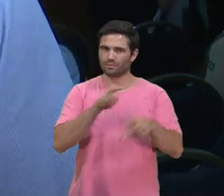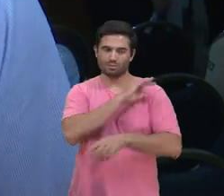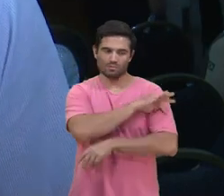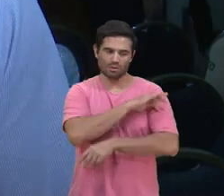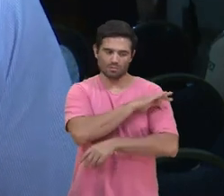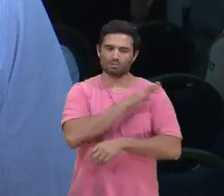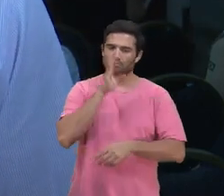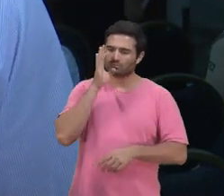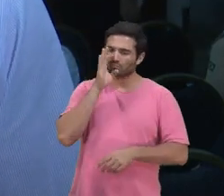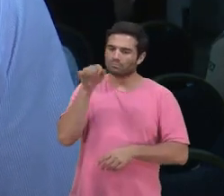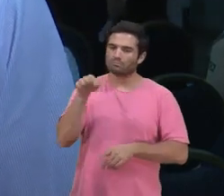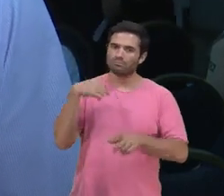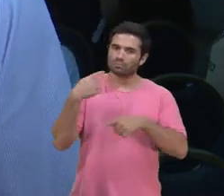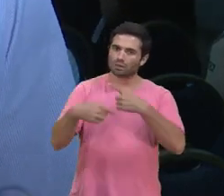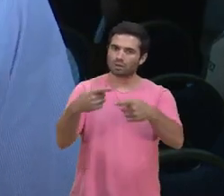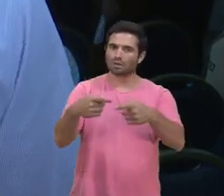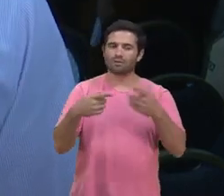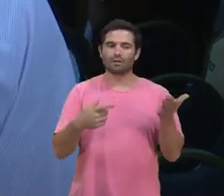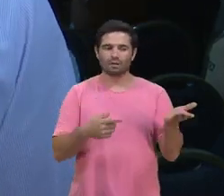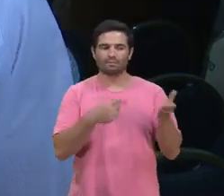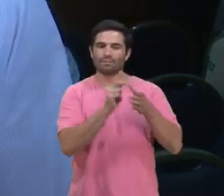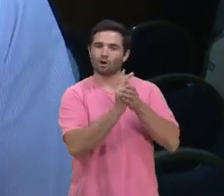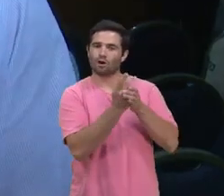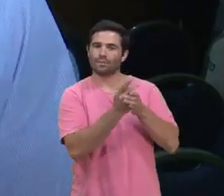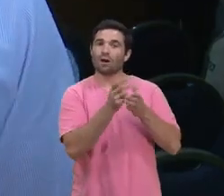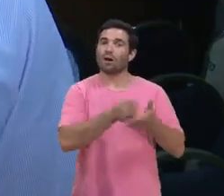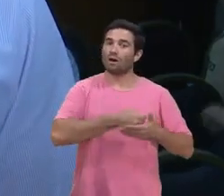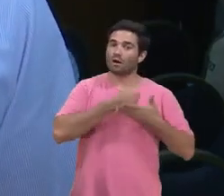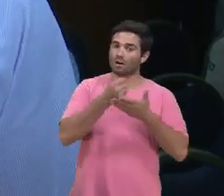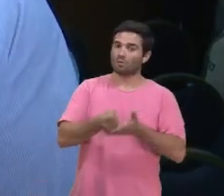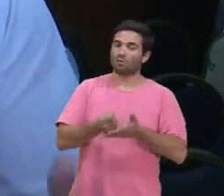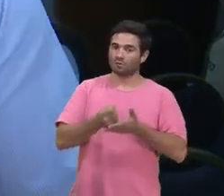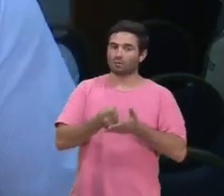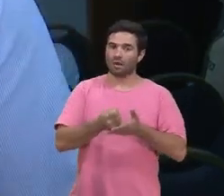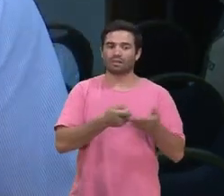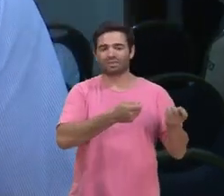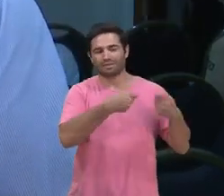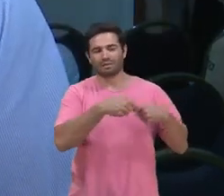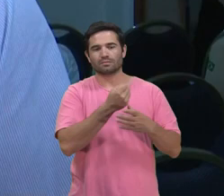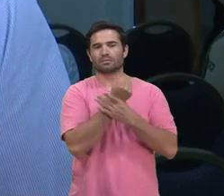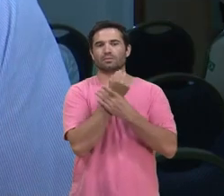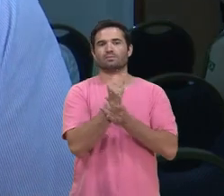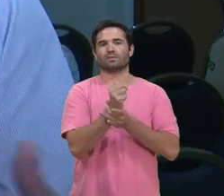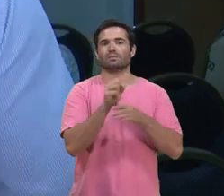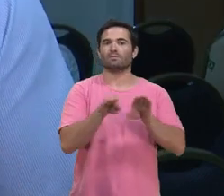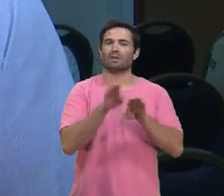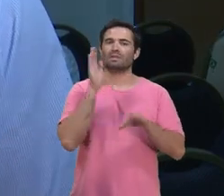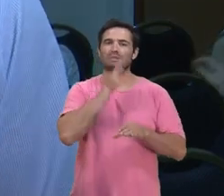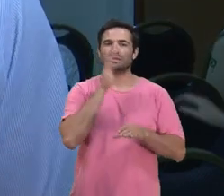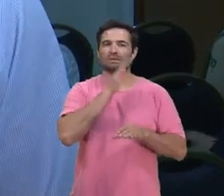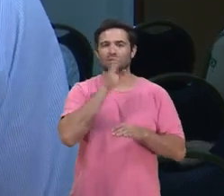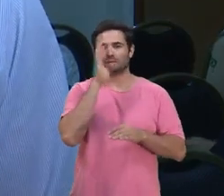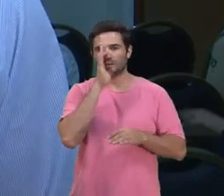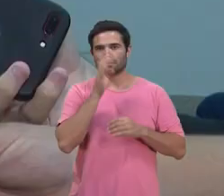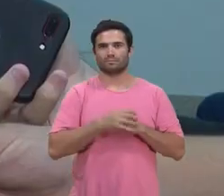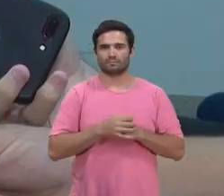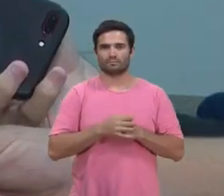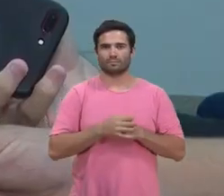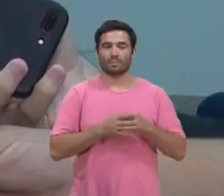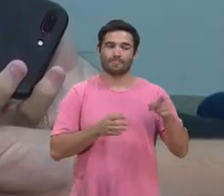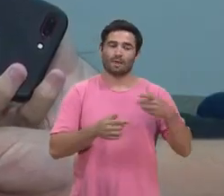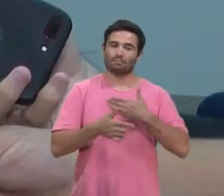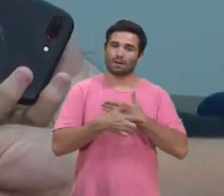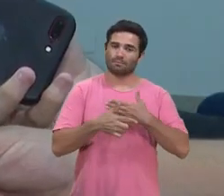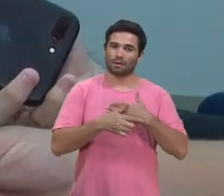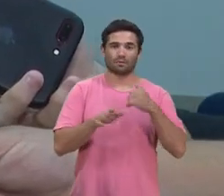o técnico analisando esse processo, essa ferramenta ela vem auxiliar nos trazendo segurança, né, e celeridade nessas análises. É